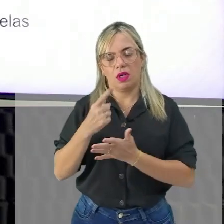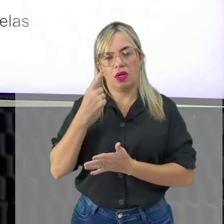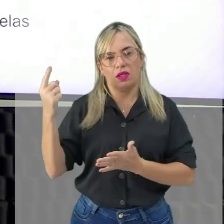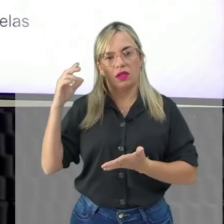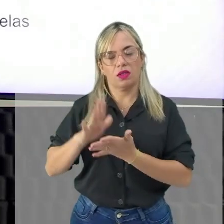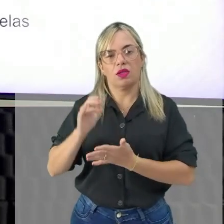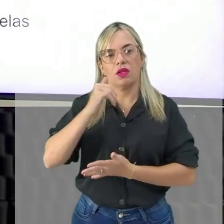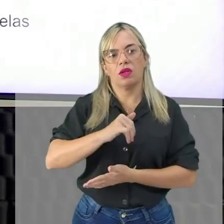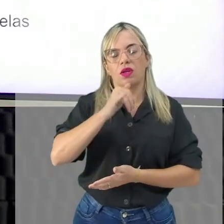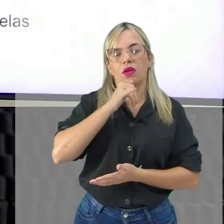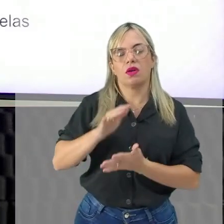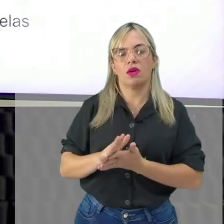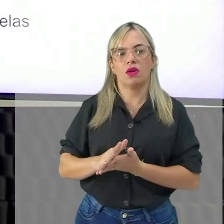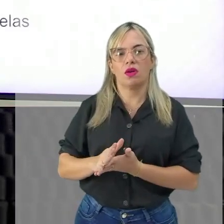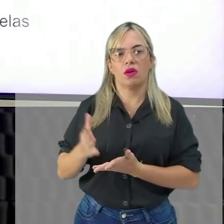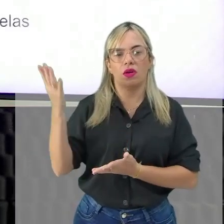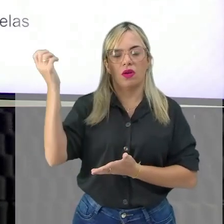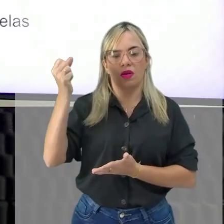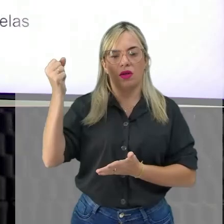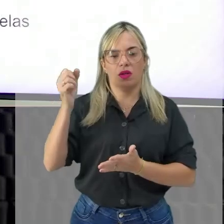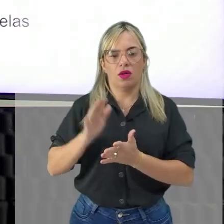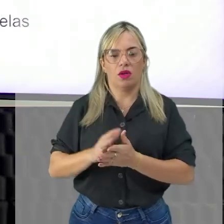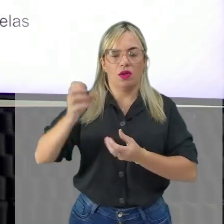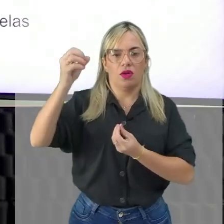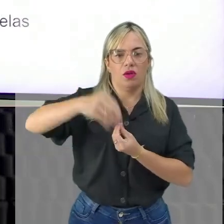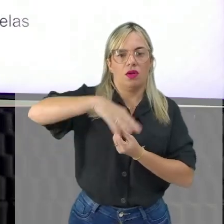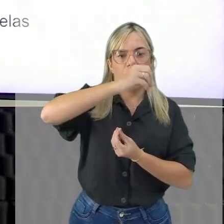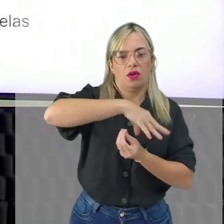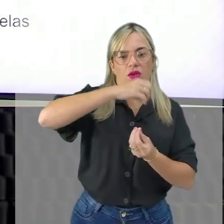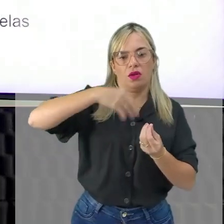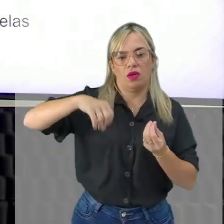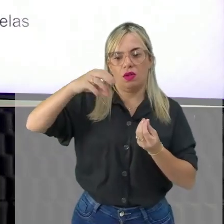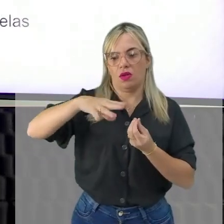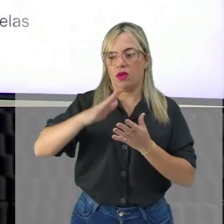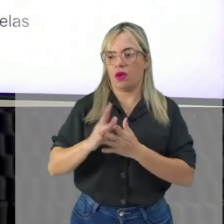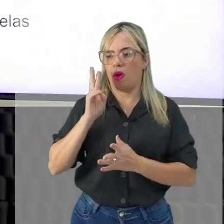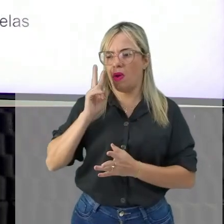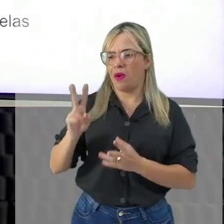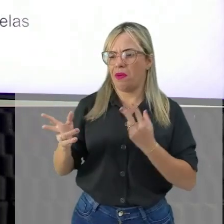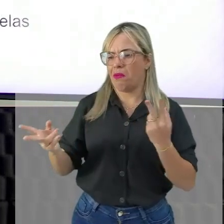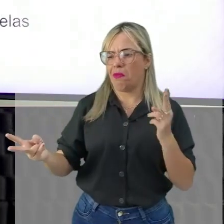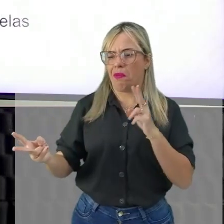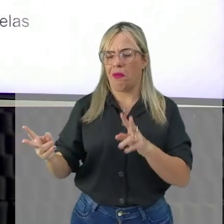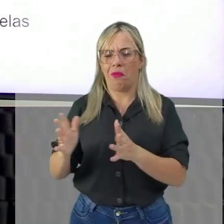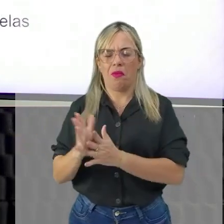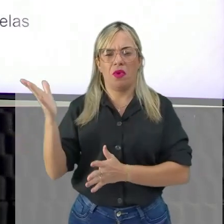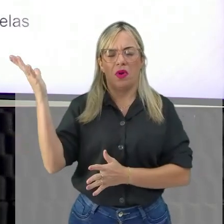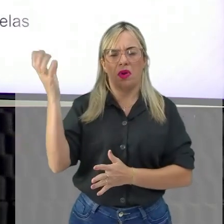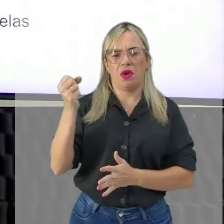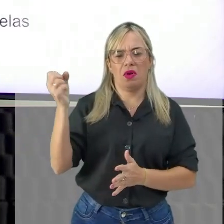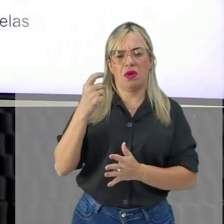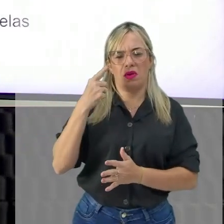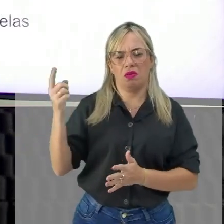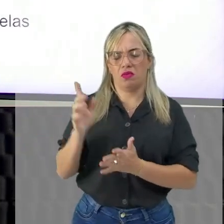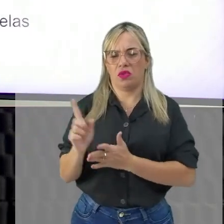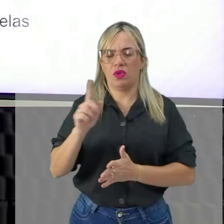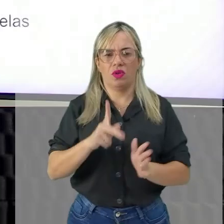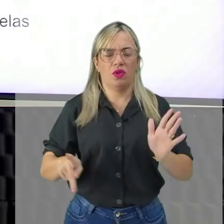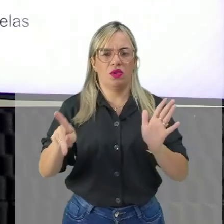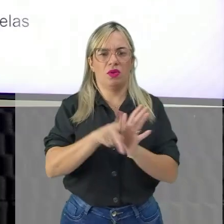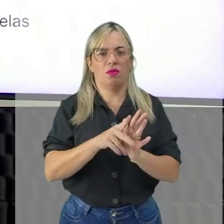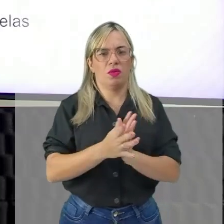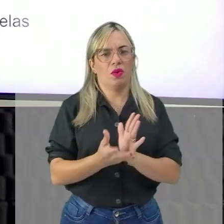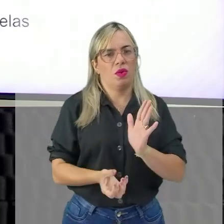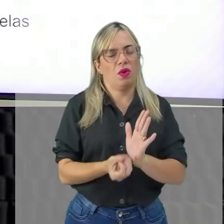Então, se eu coloco um fungo autotrófico ali, ele vai ficar olhando para o leite e o leite olhando para ele. Porque aquilo que é autotrófico produz o seu